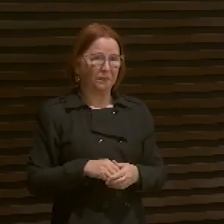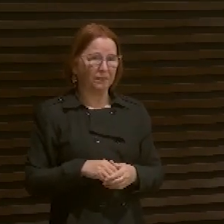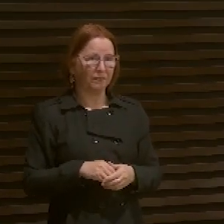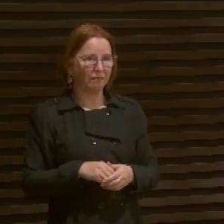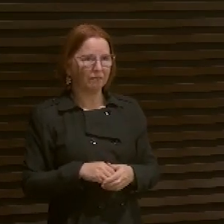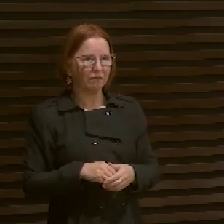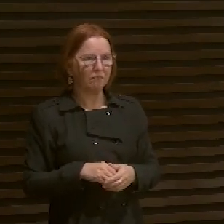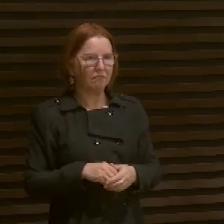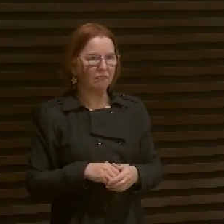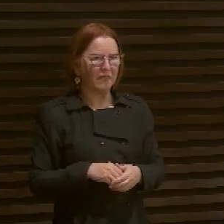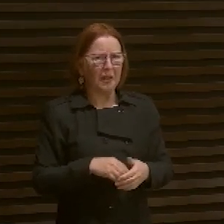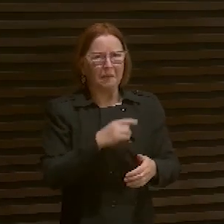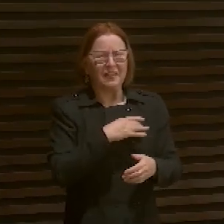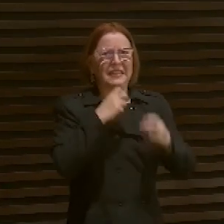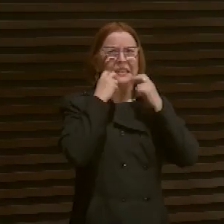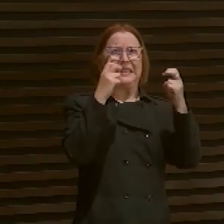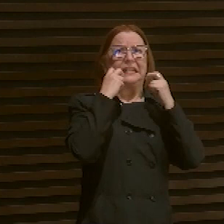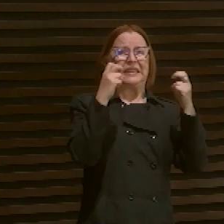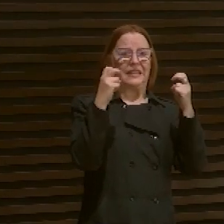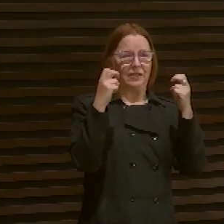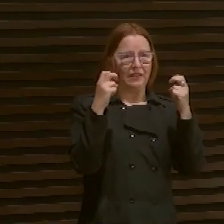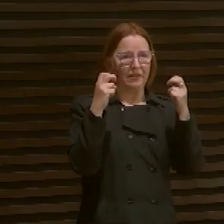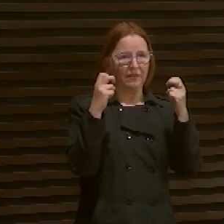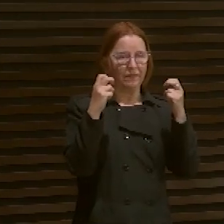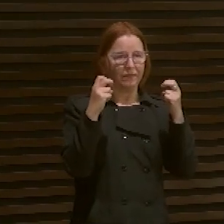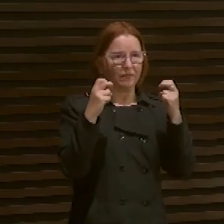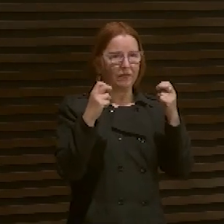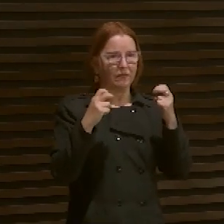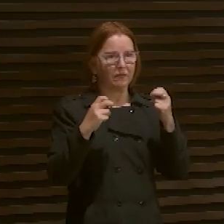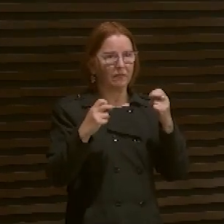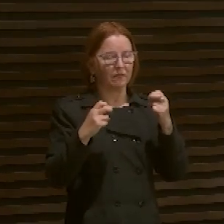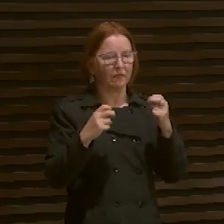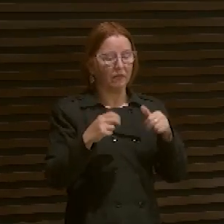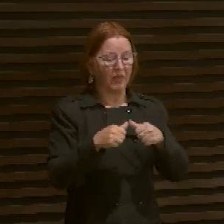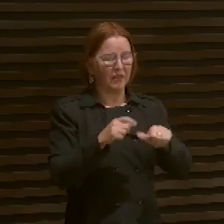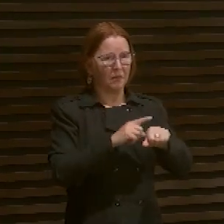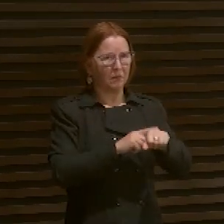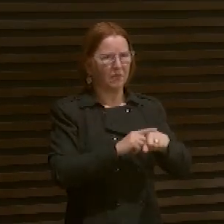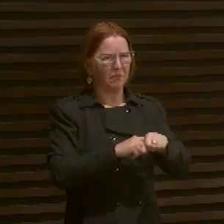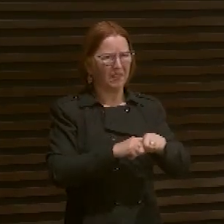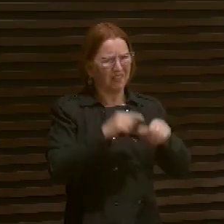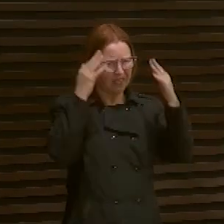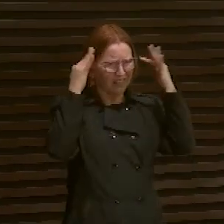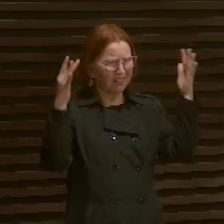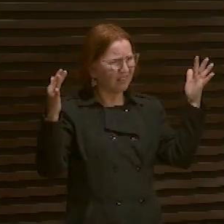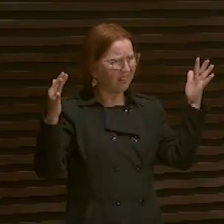E tomados de medo, gritaram. Irmãos, a cena aqui, tenta imaginar, é